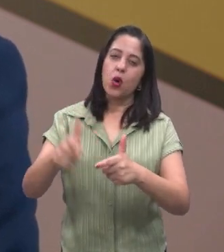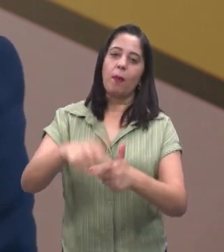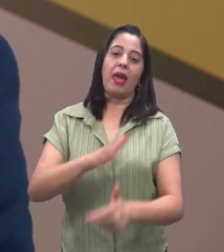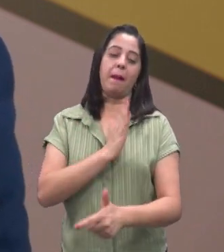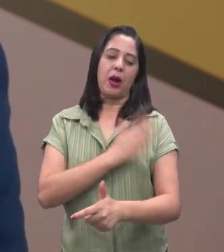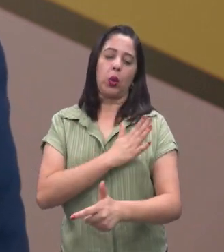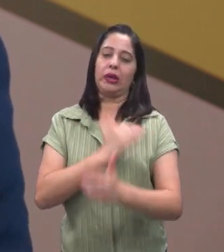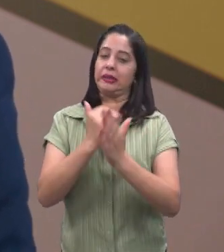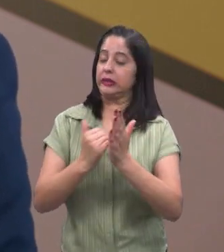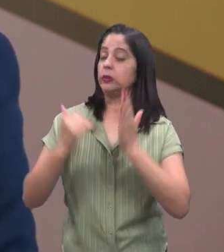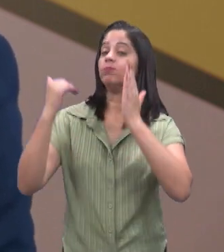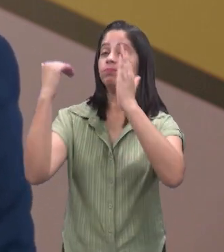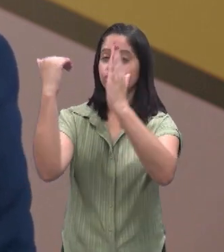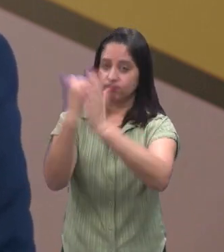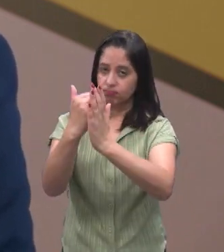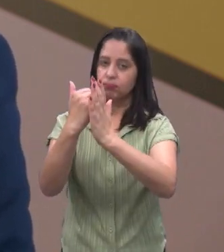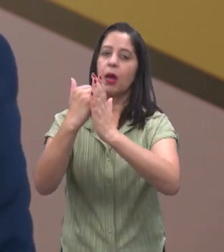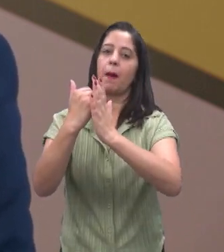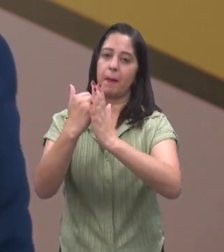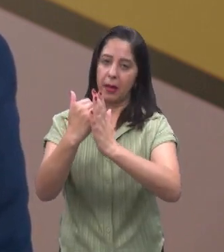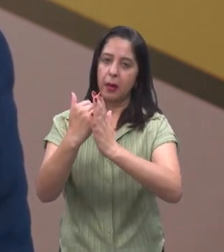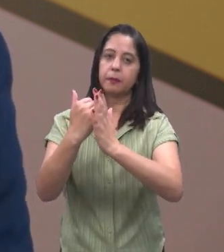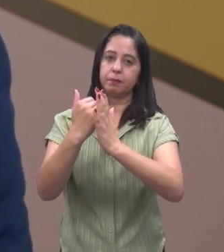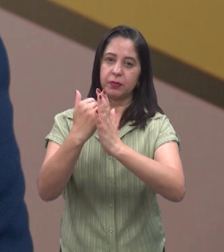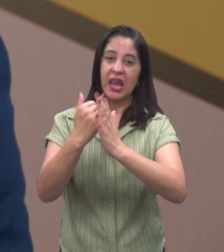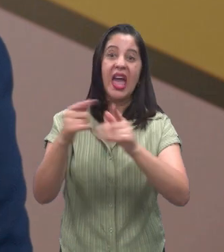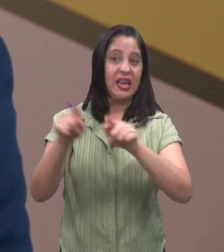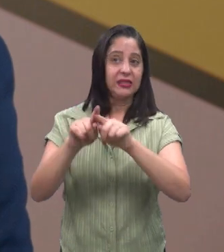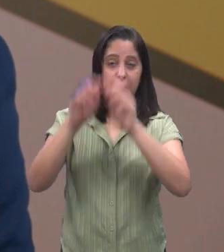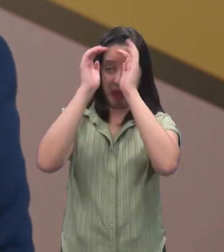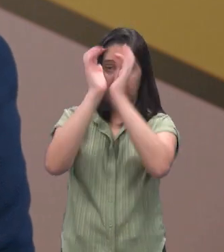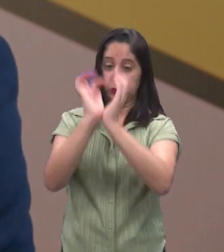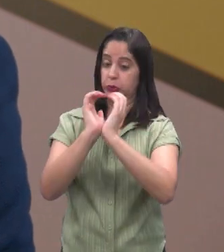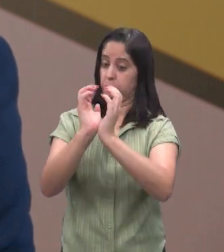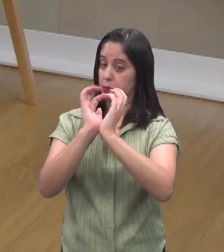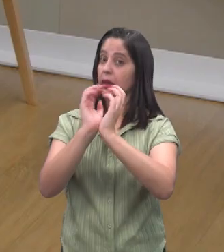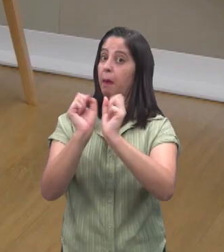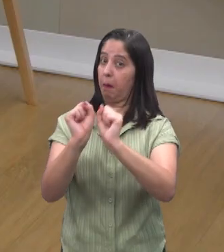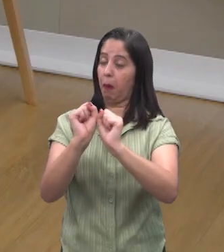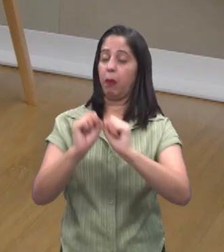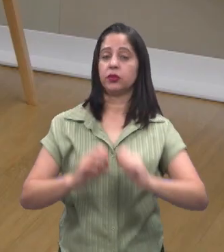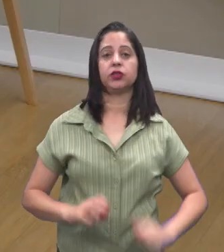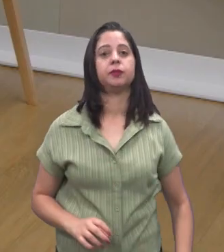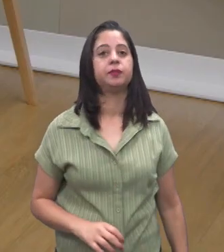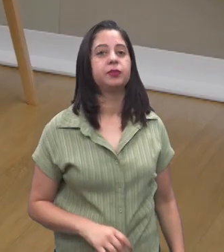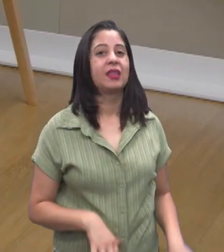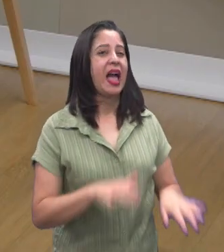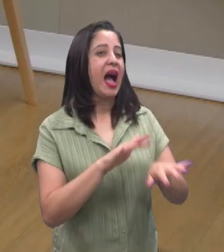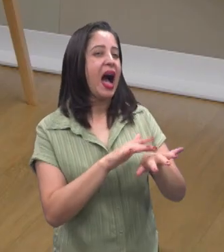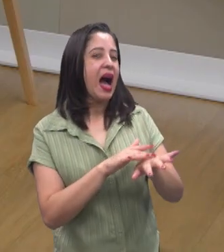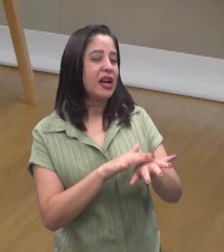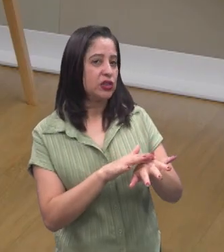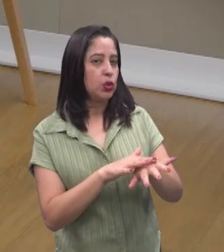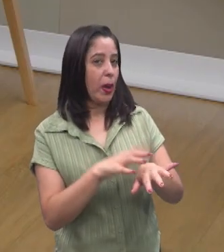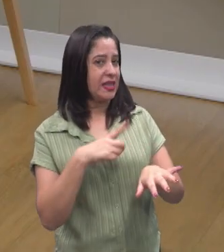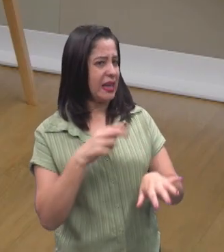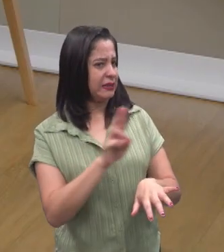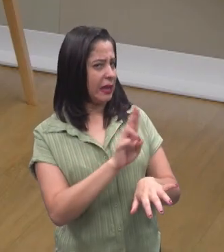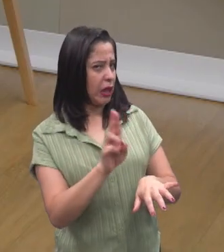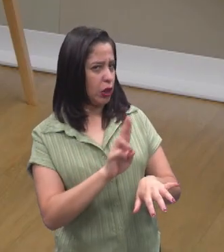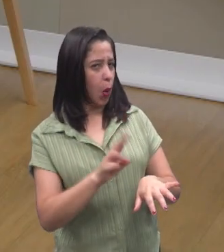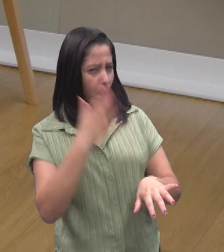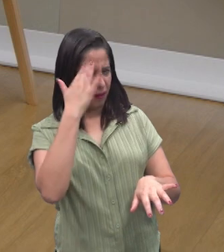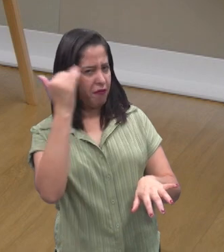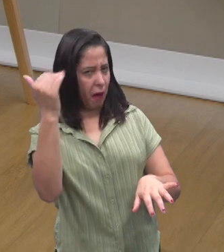desenvolver problemas graves do coração, do sistema cardiovascular e também do cérebro vascular. Entendi, doutor. E essas doenças, na verdade, têm alguns nomes que são bem conhecidos